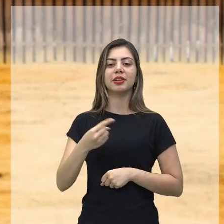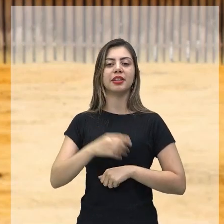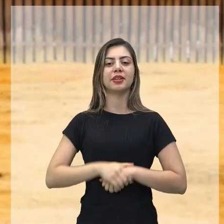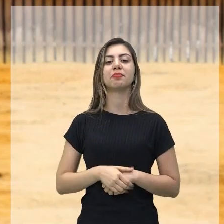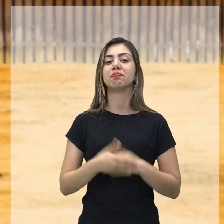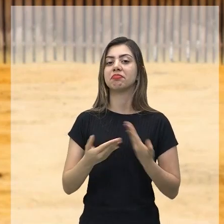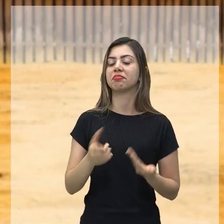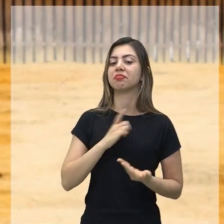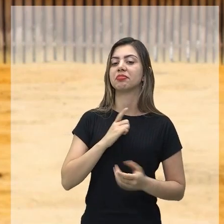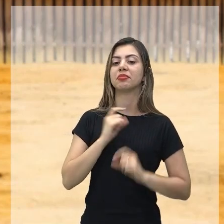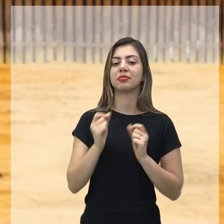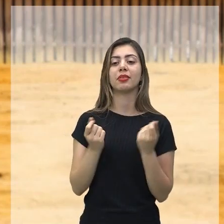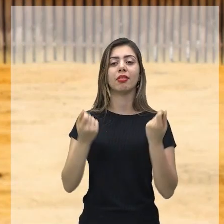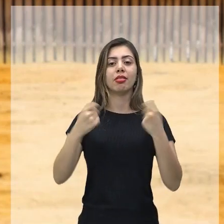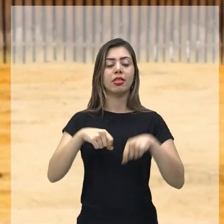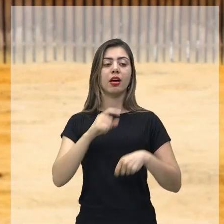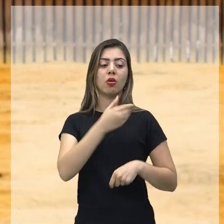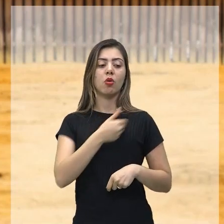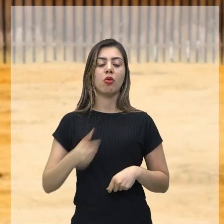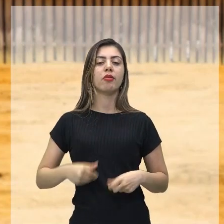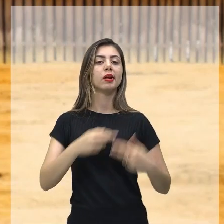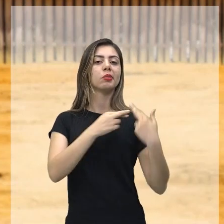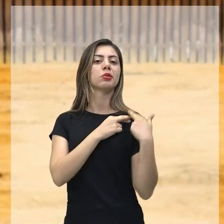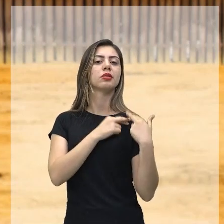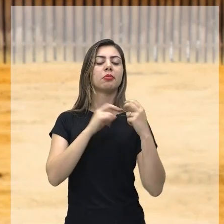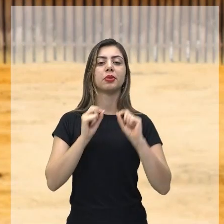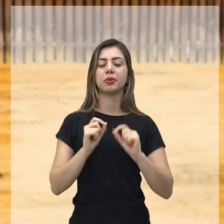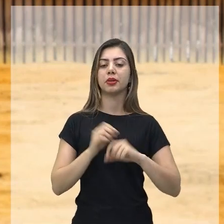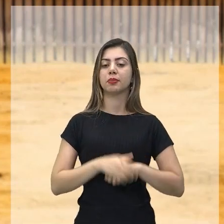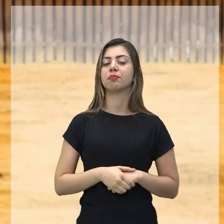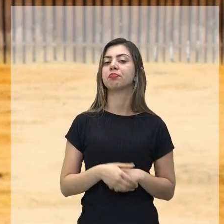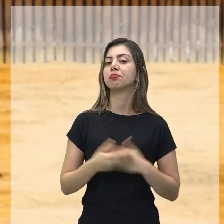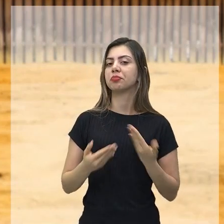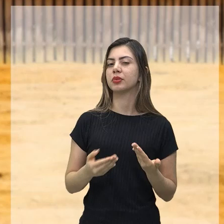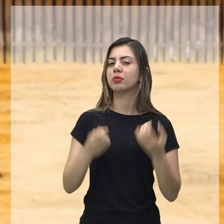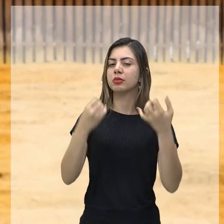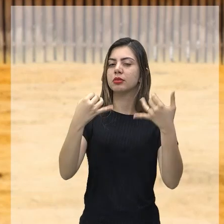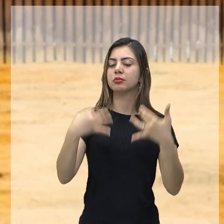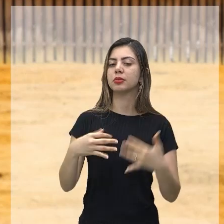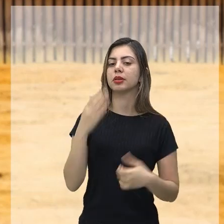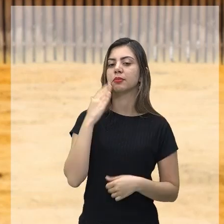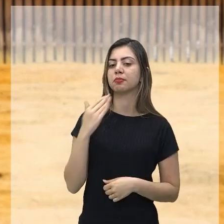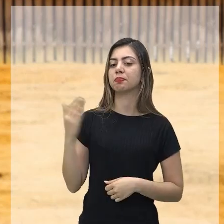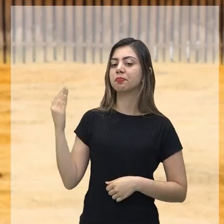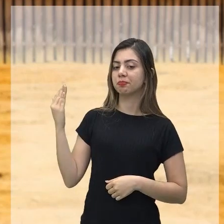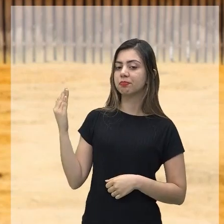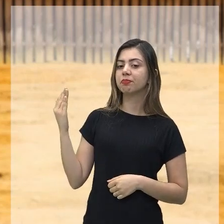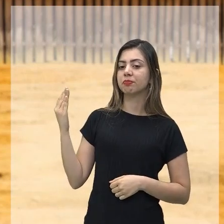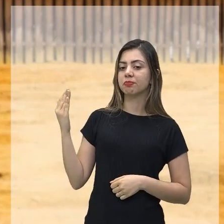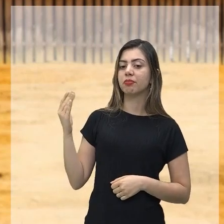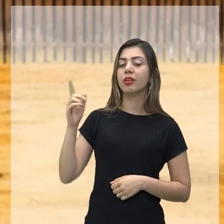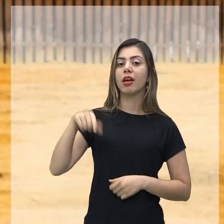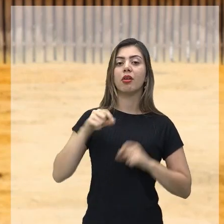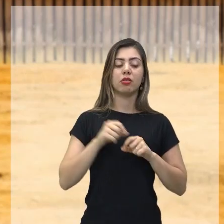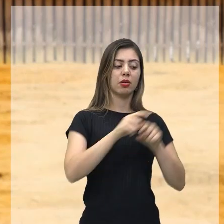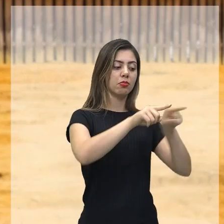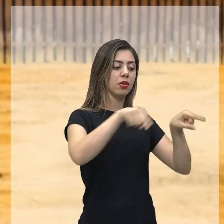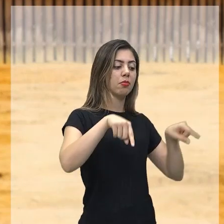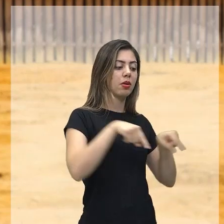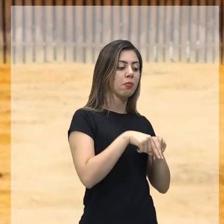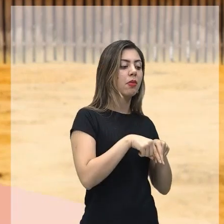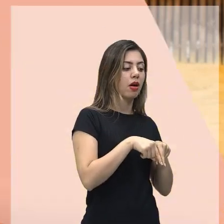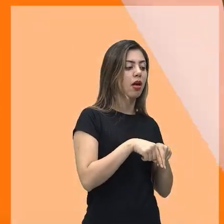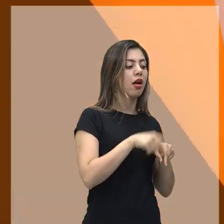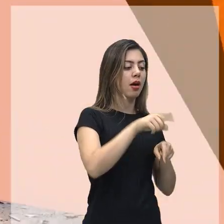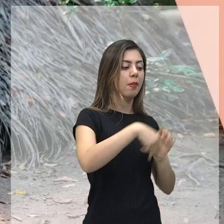as competências da União, E uma dessas competências é justamente a demarcação das